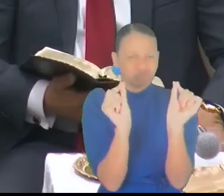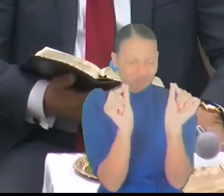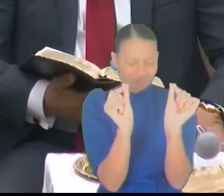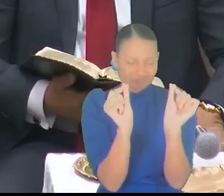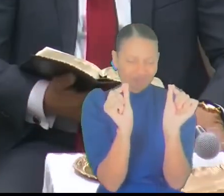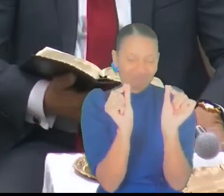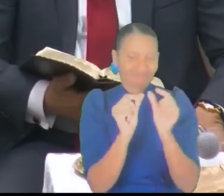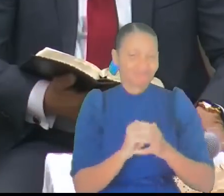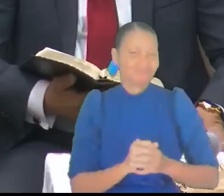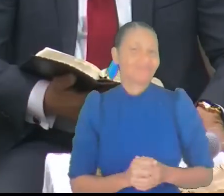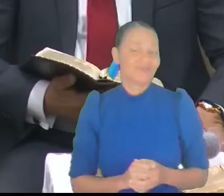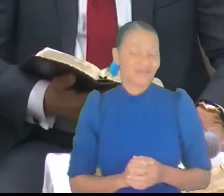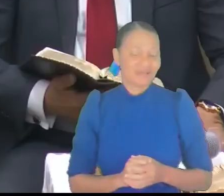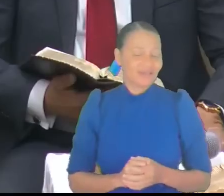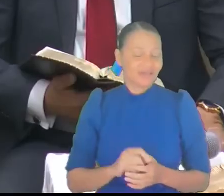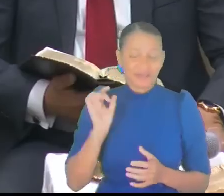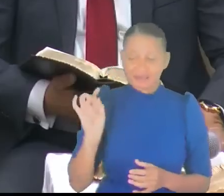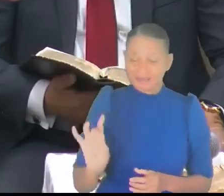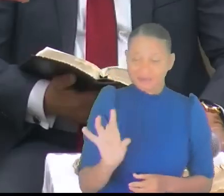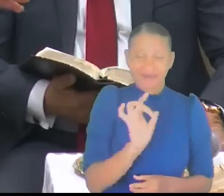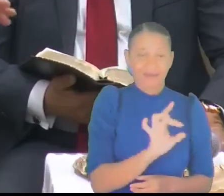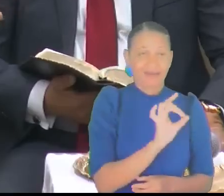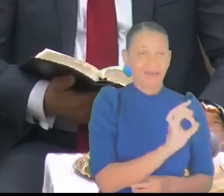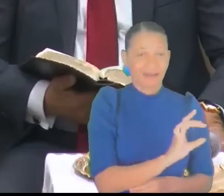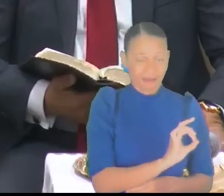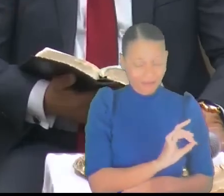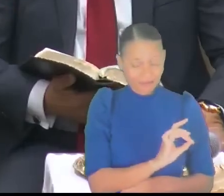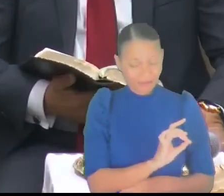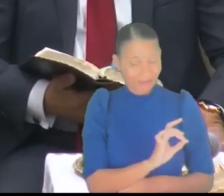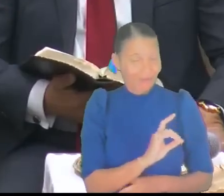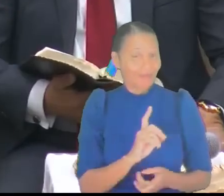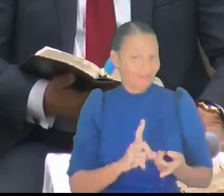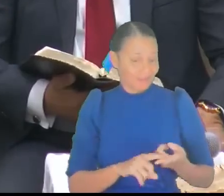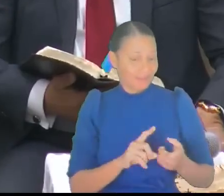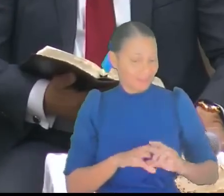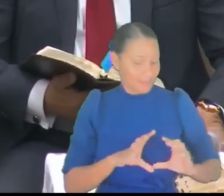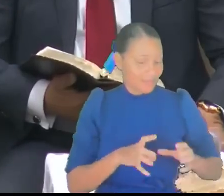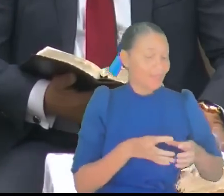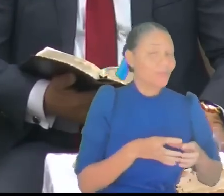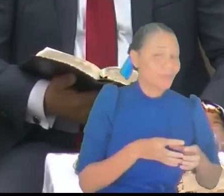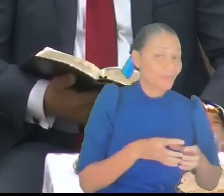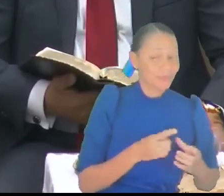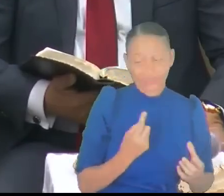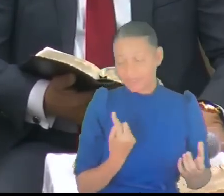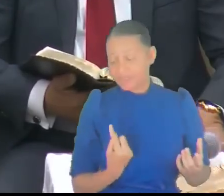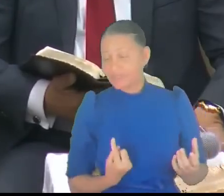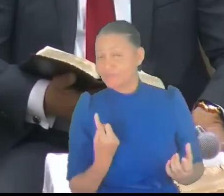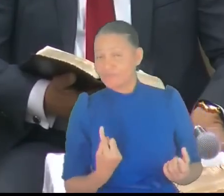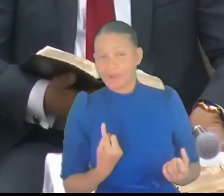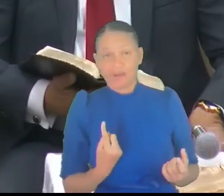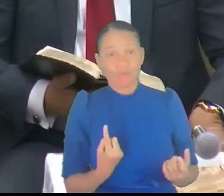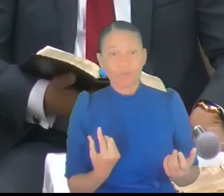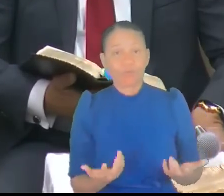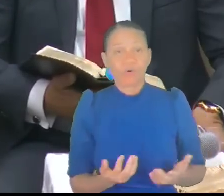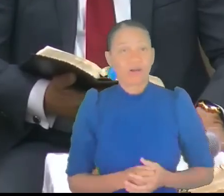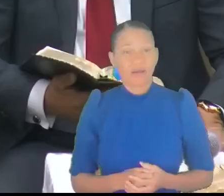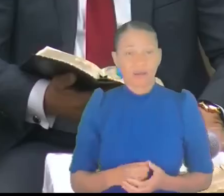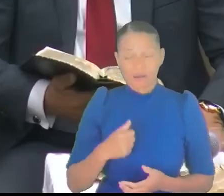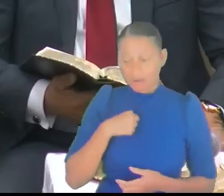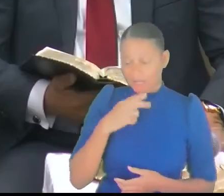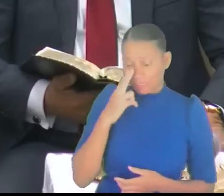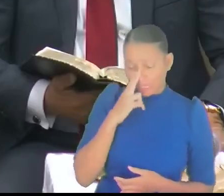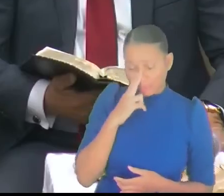Isso individualmente e o que, meus irmãos? Coletivamente. Eu sou crente há